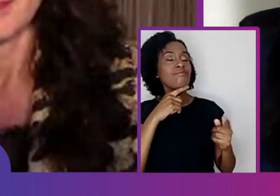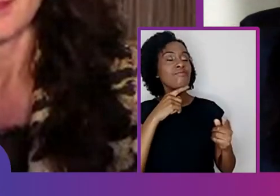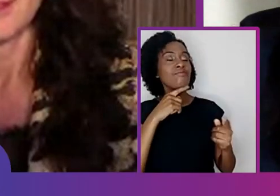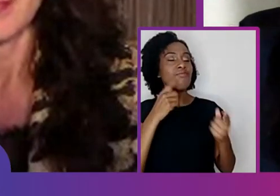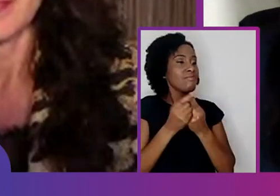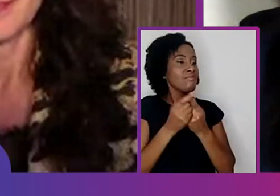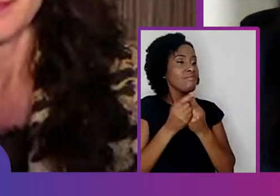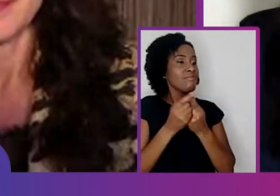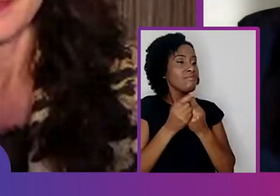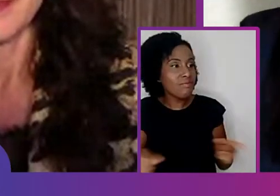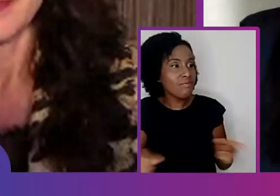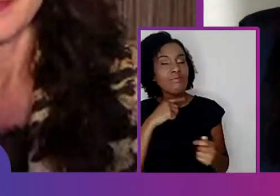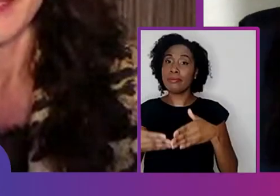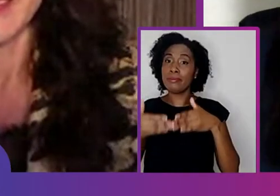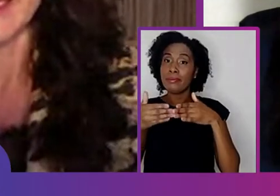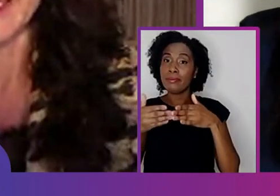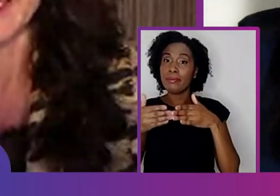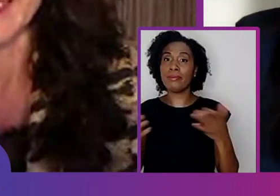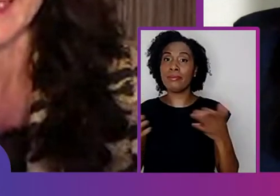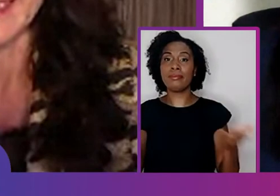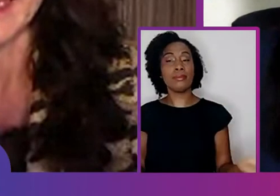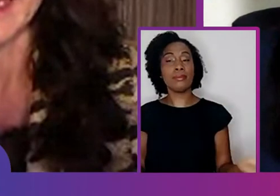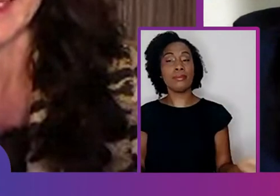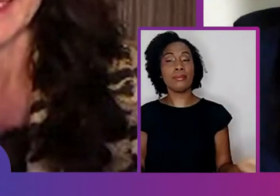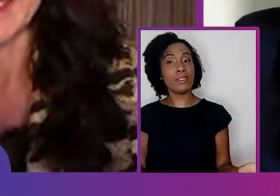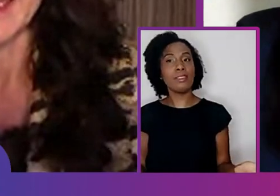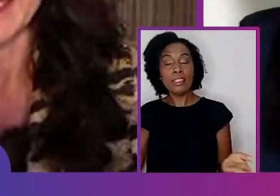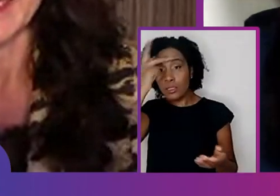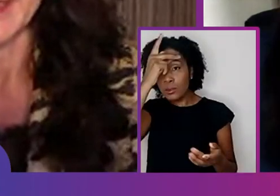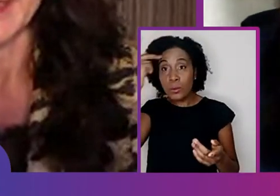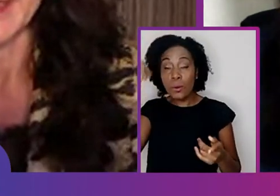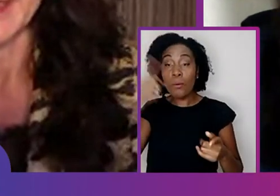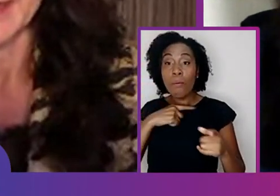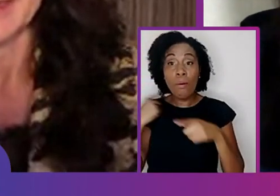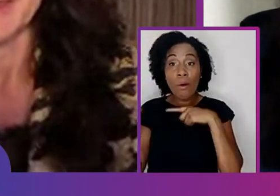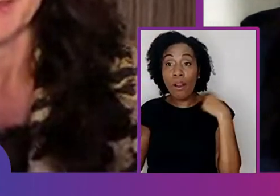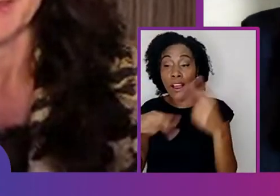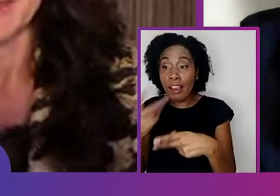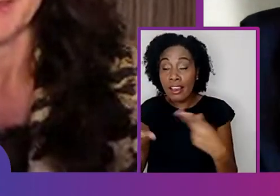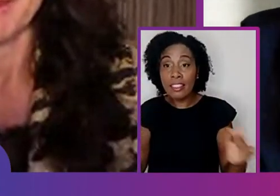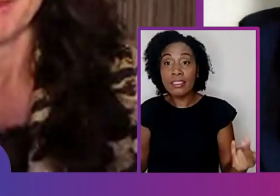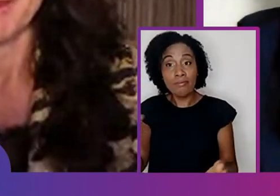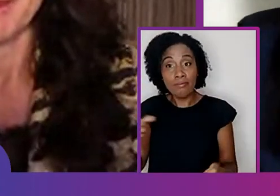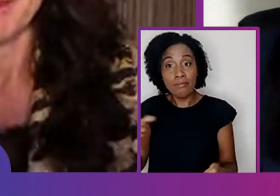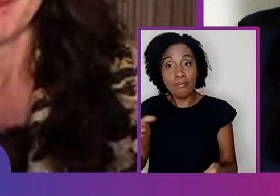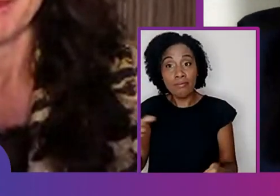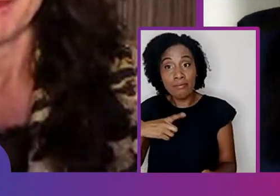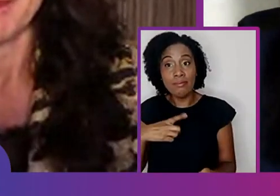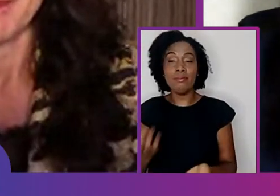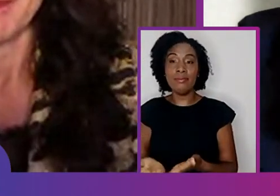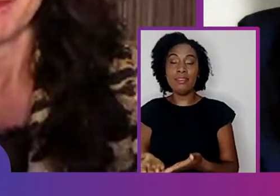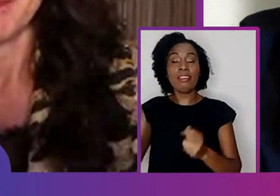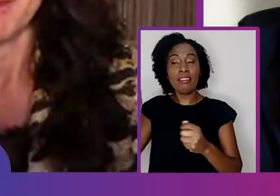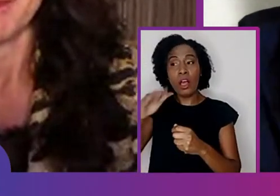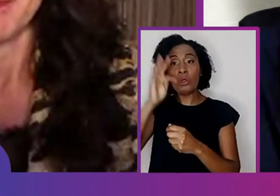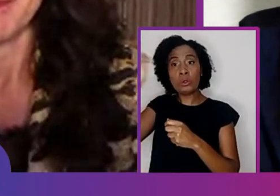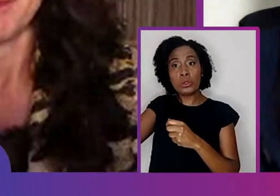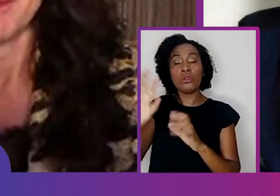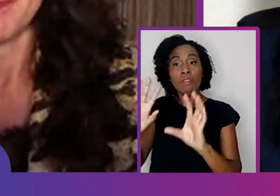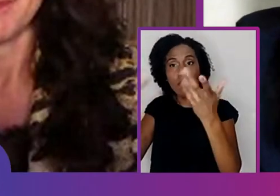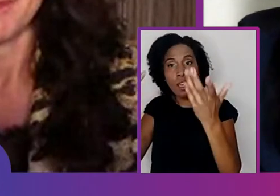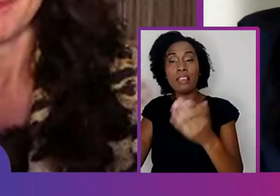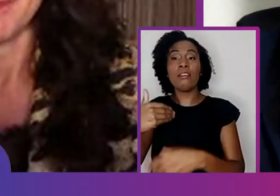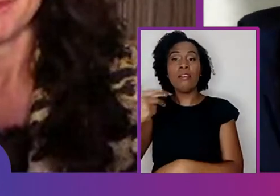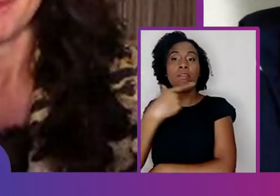você não entendeu que as pessoas estão morrendo, né? E que você vai ter a vida inteira para ir às festas, que a vacina virá, que nós teremos